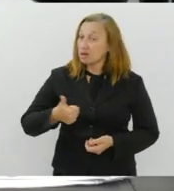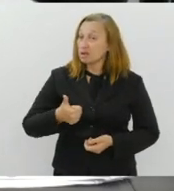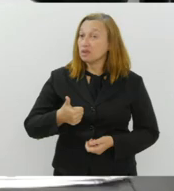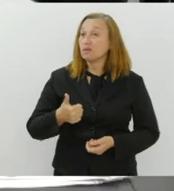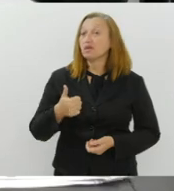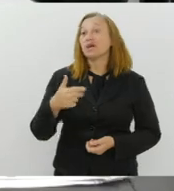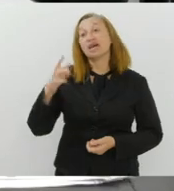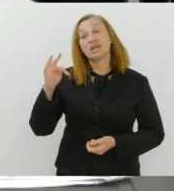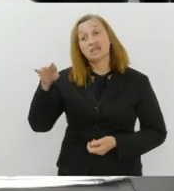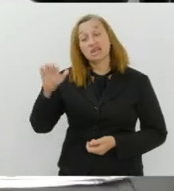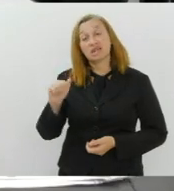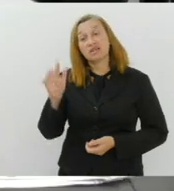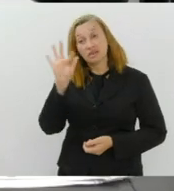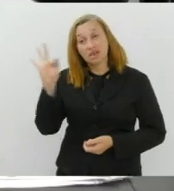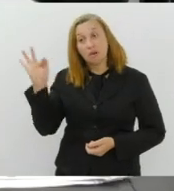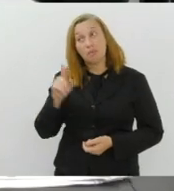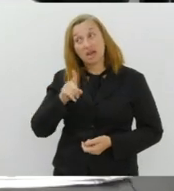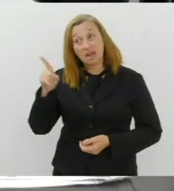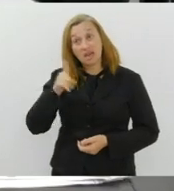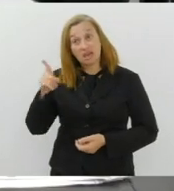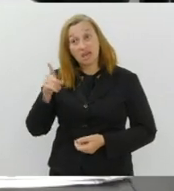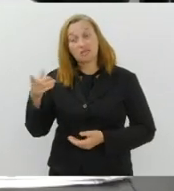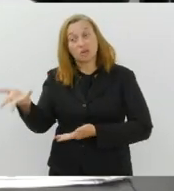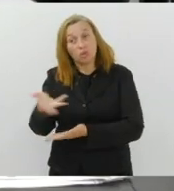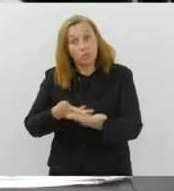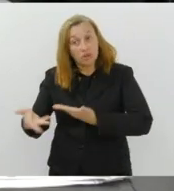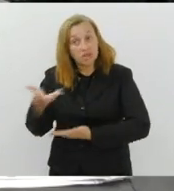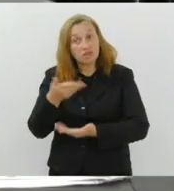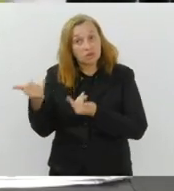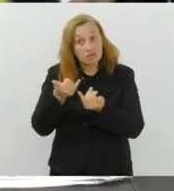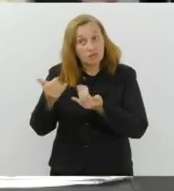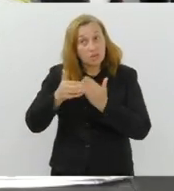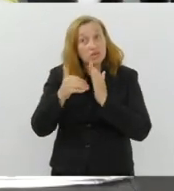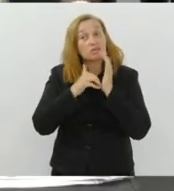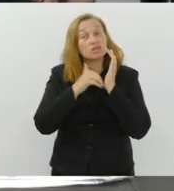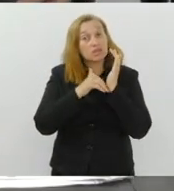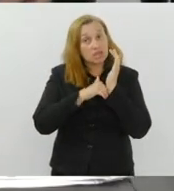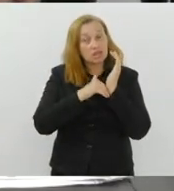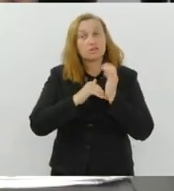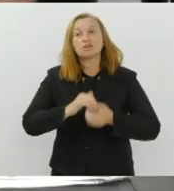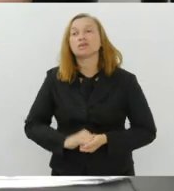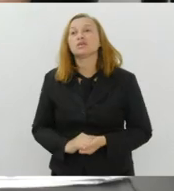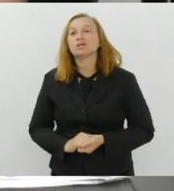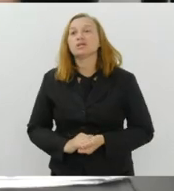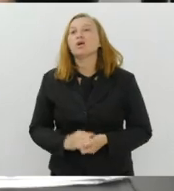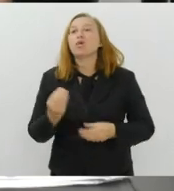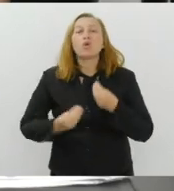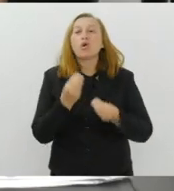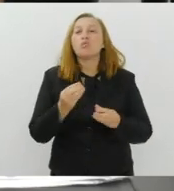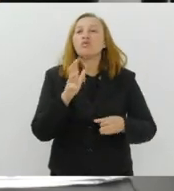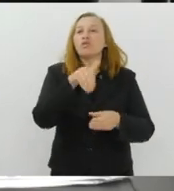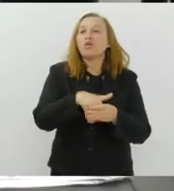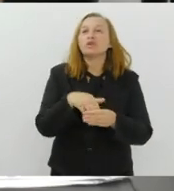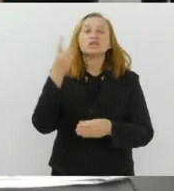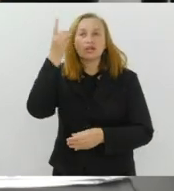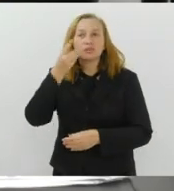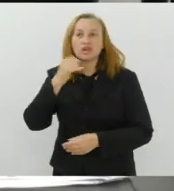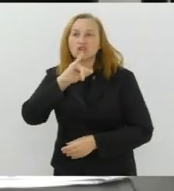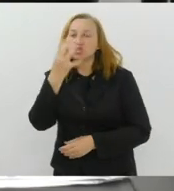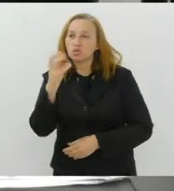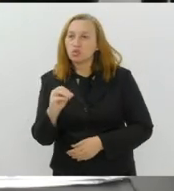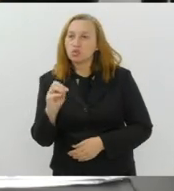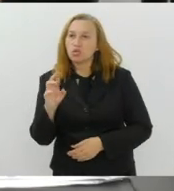Receita Federal, para que eles façam o compartilhamento dos dados sigilosos, fiscais sigilosos. Como votam os senhores deputados Júlio Rocha e